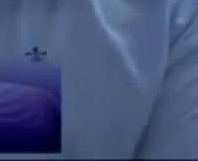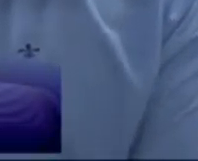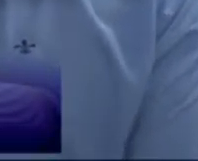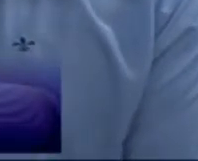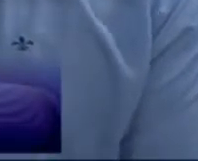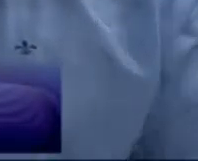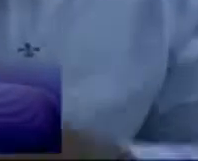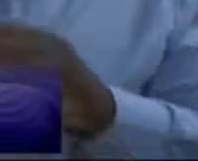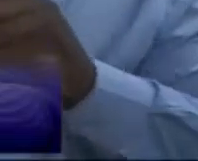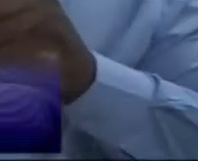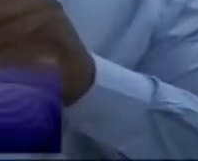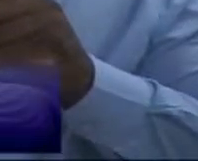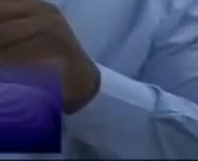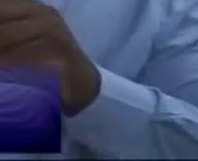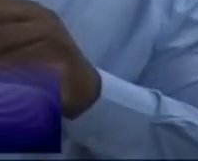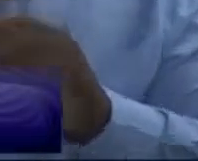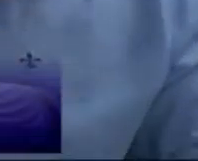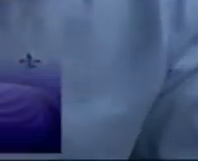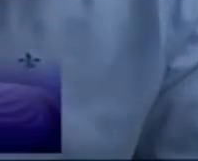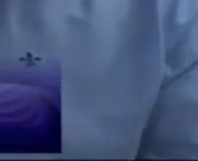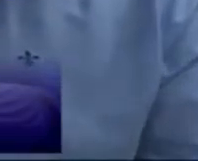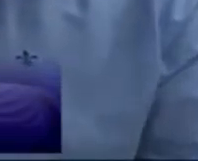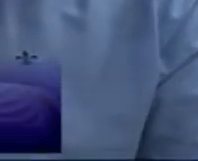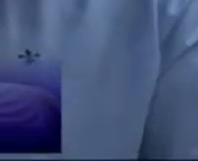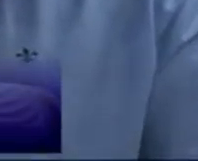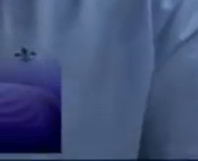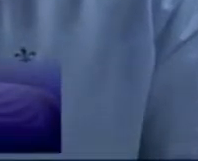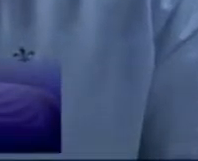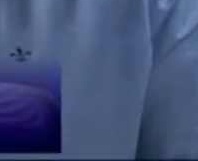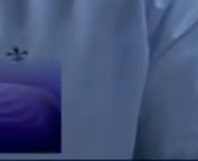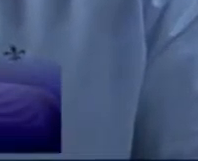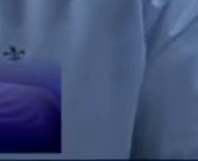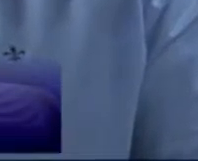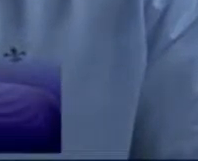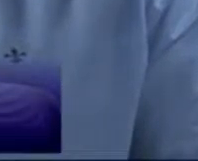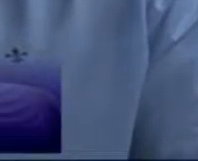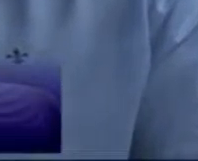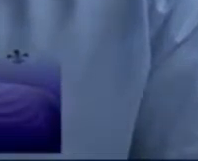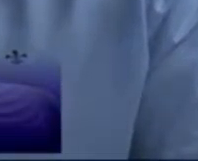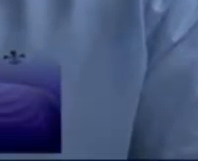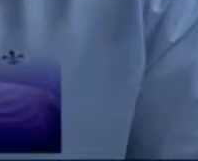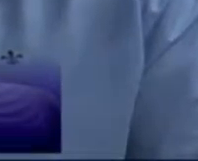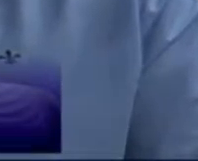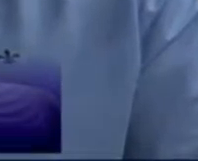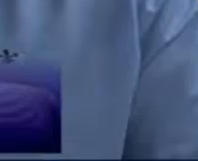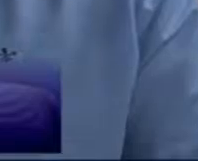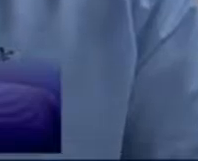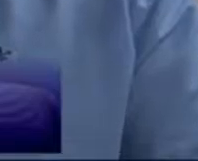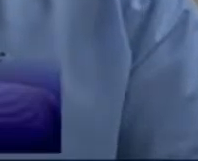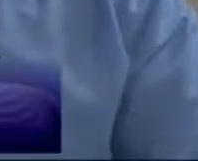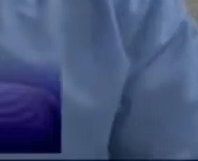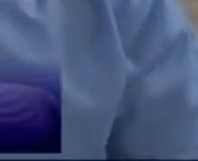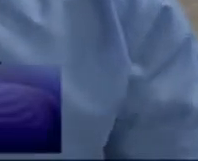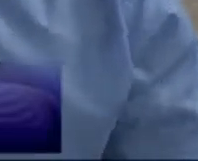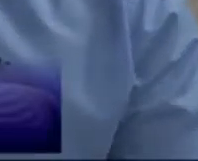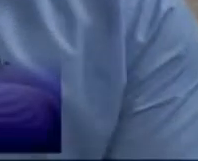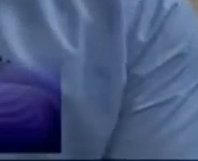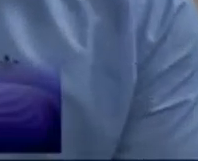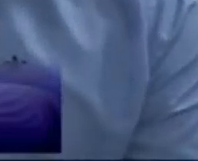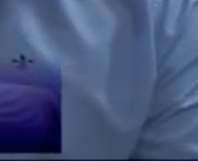de audiência pública com a possibilidade de ser apresentado por, no mínimo,